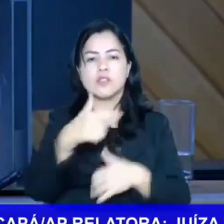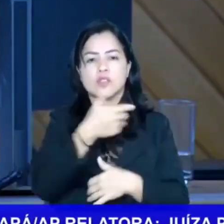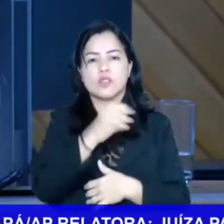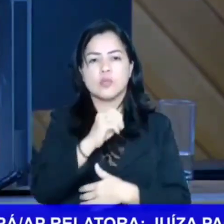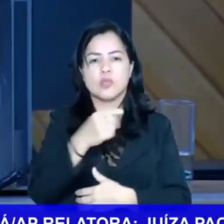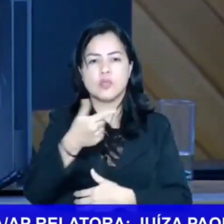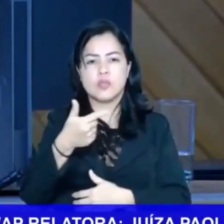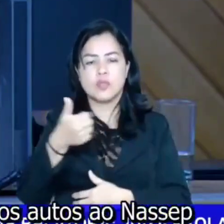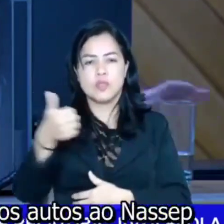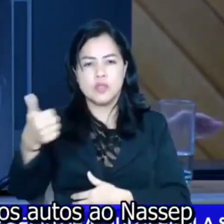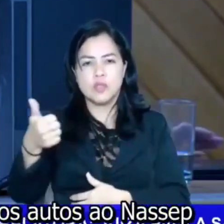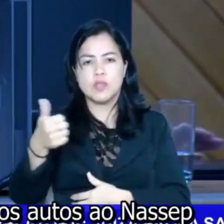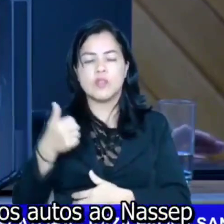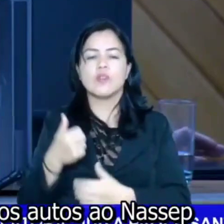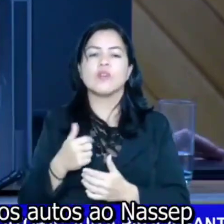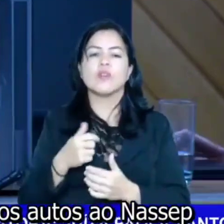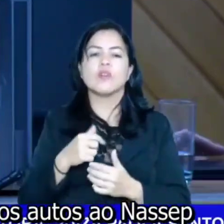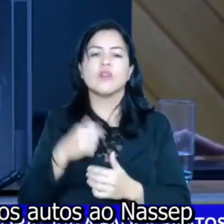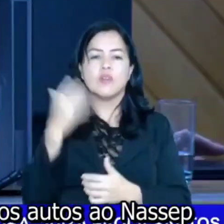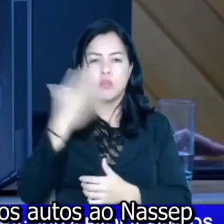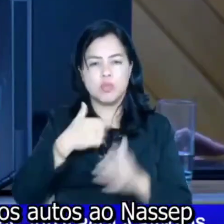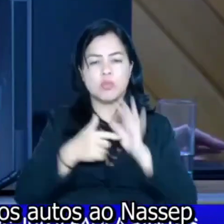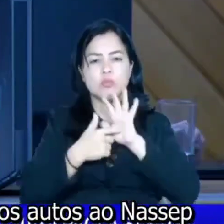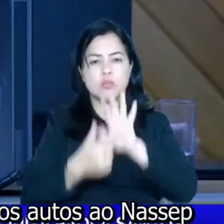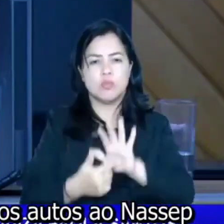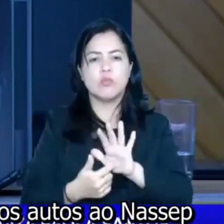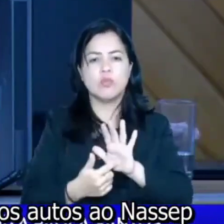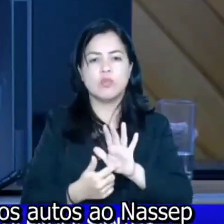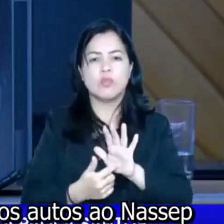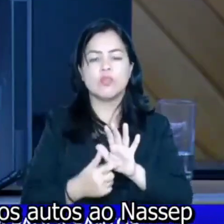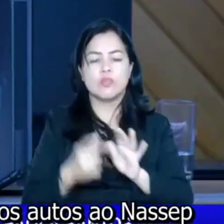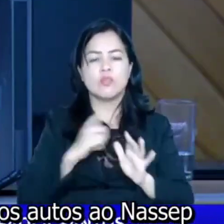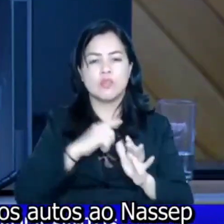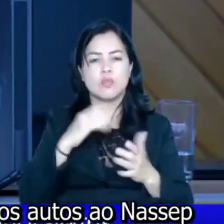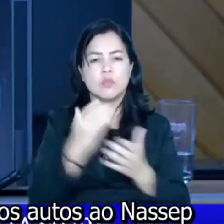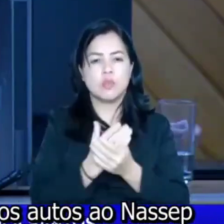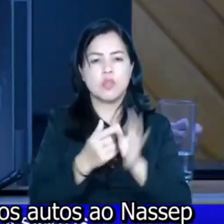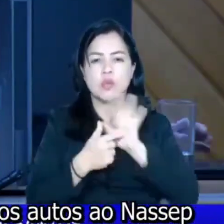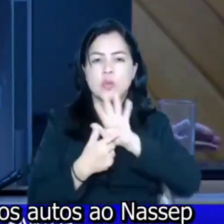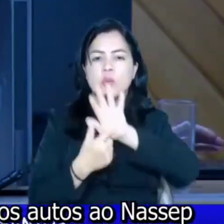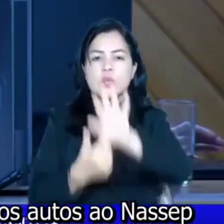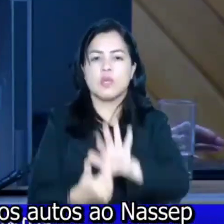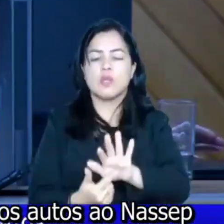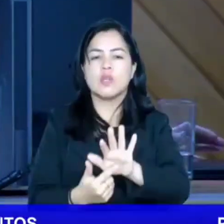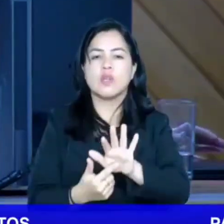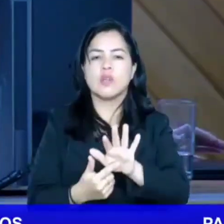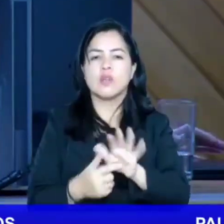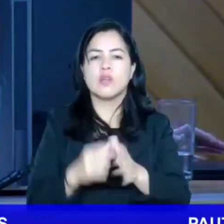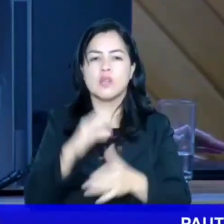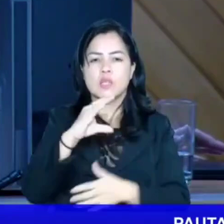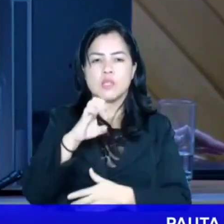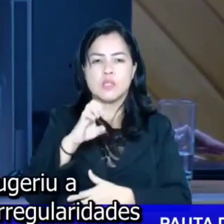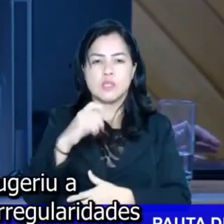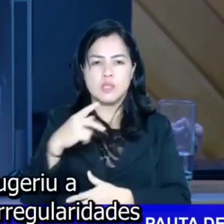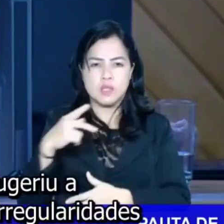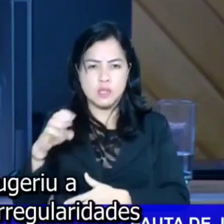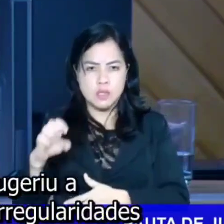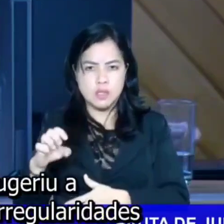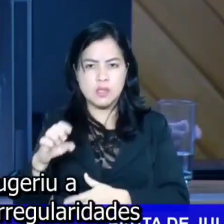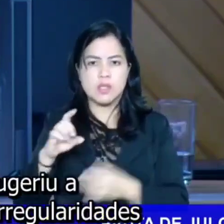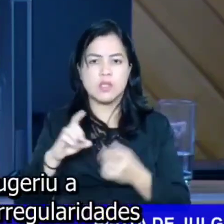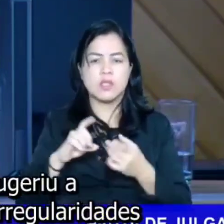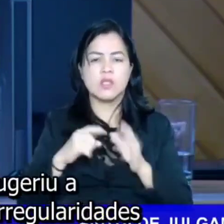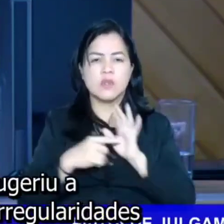2021. Após o regular trâmite processual, foram encaminhados autos ao NACEP e, em